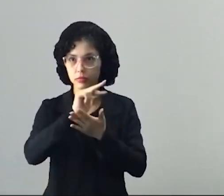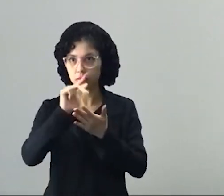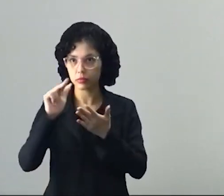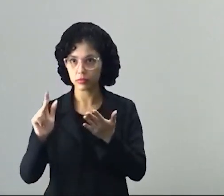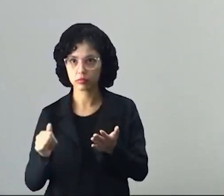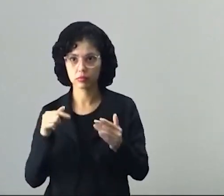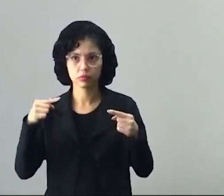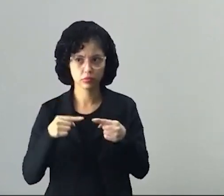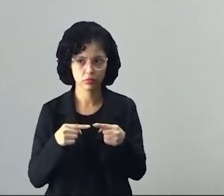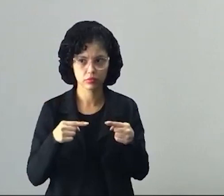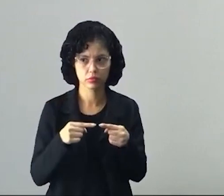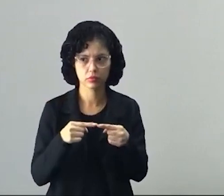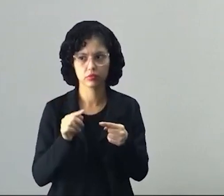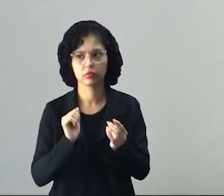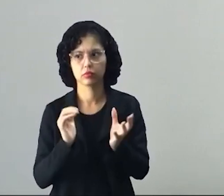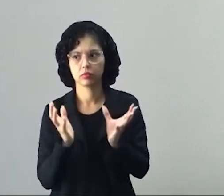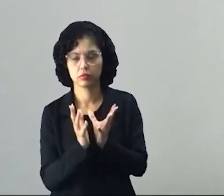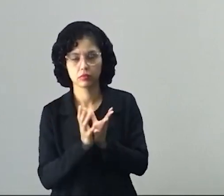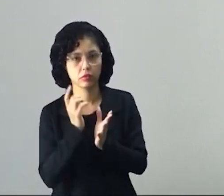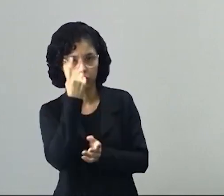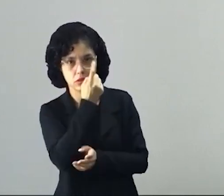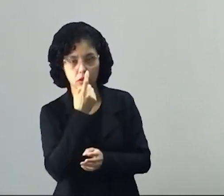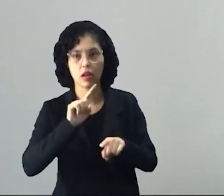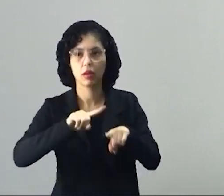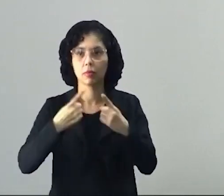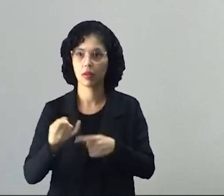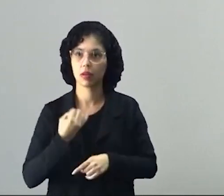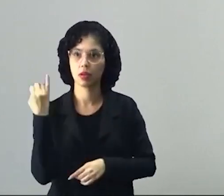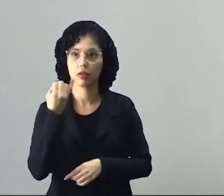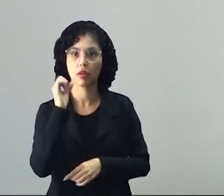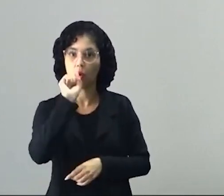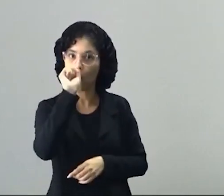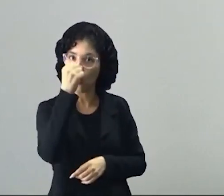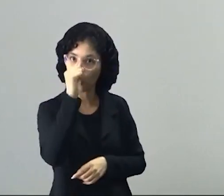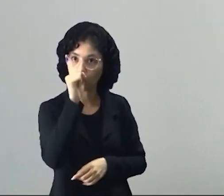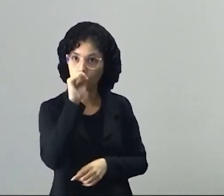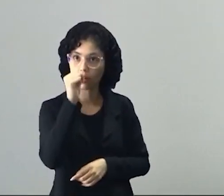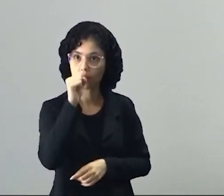várias combinações de conjunto de olhos, mas o principal é